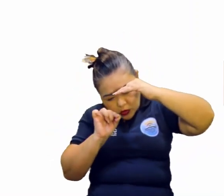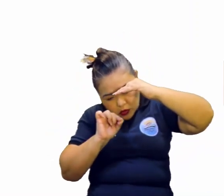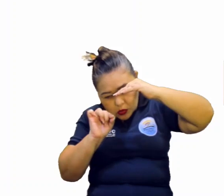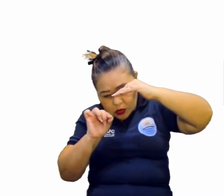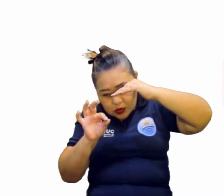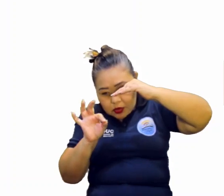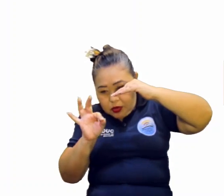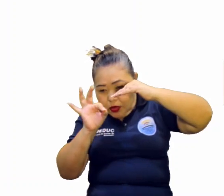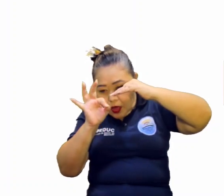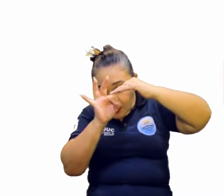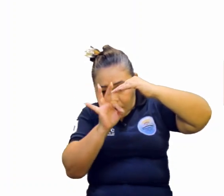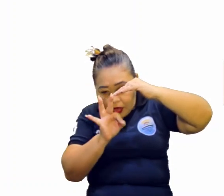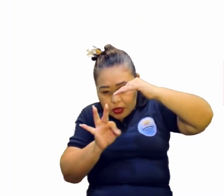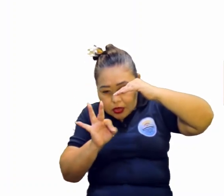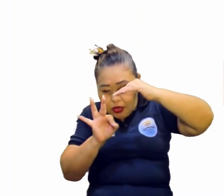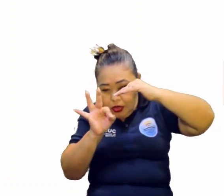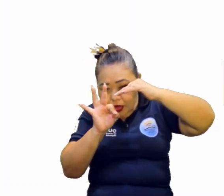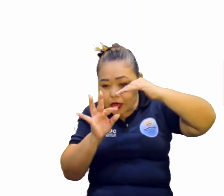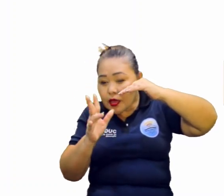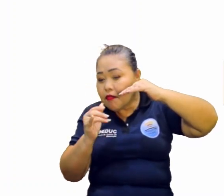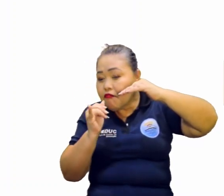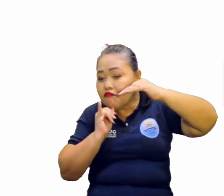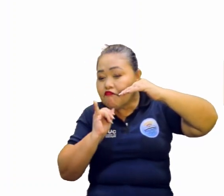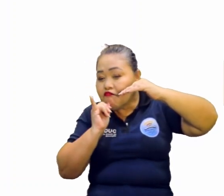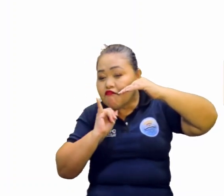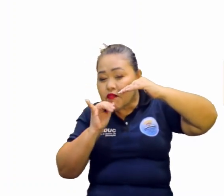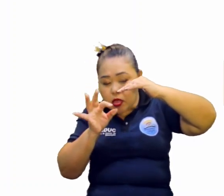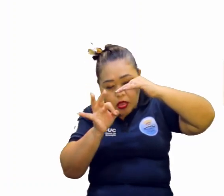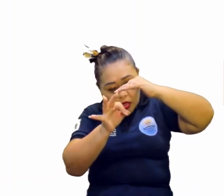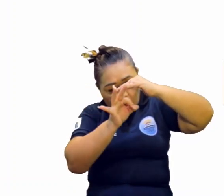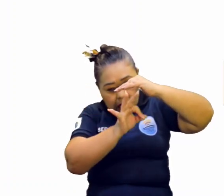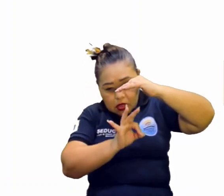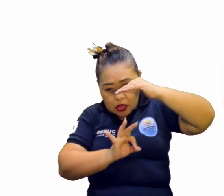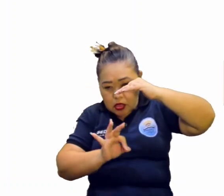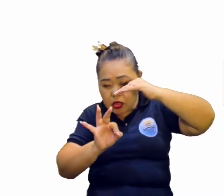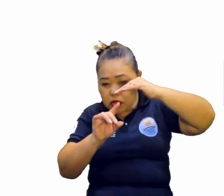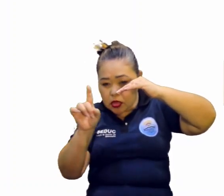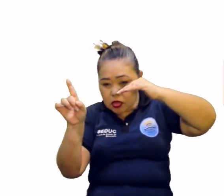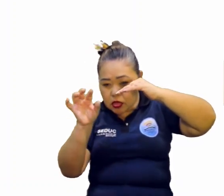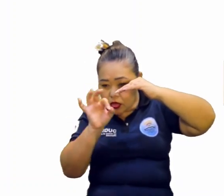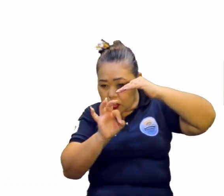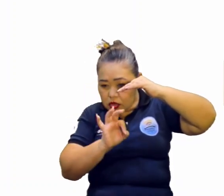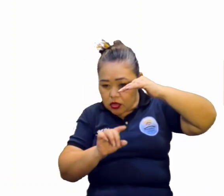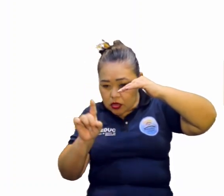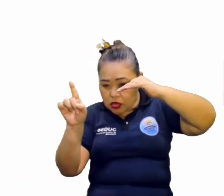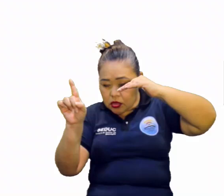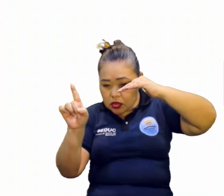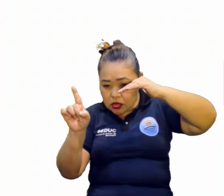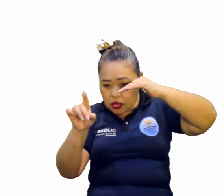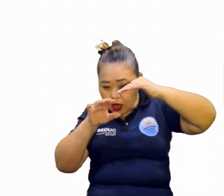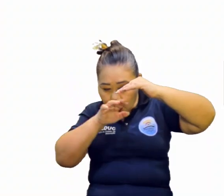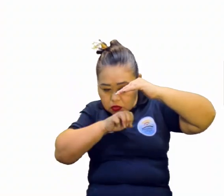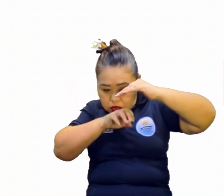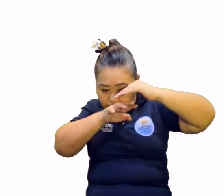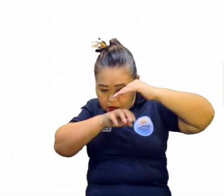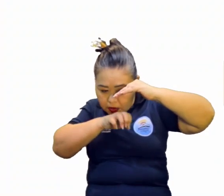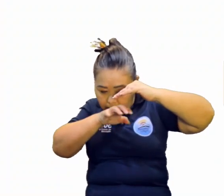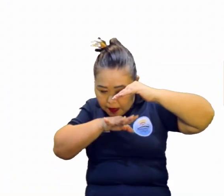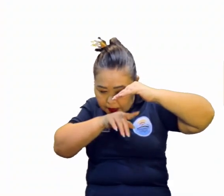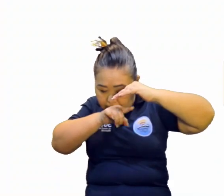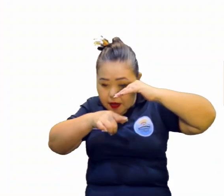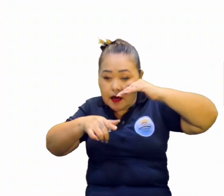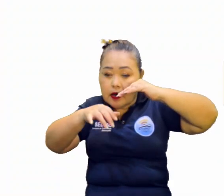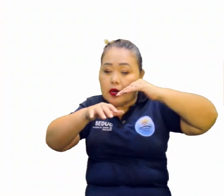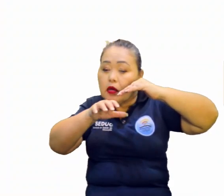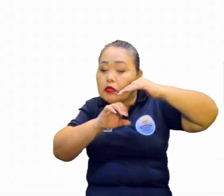insetos que vão, por exemplo, quando eles fazem esse sistema, quando estão no sistema lavário, que eles fazem esse sistema de escavação, eles estão abrindo caminho para a oxigenação